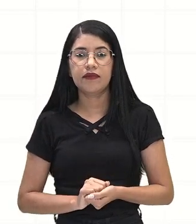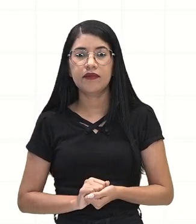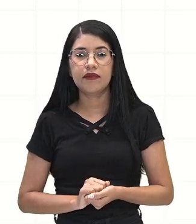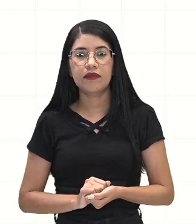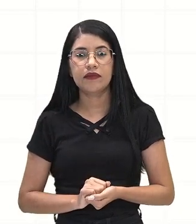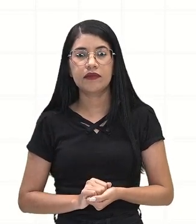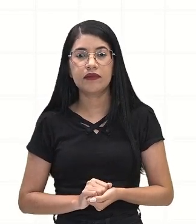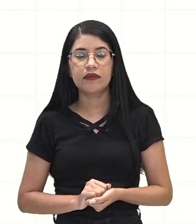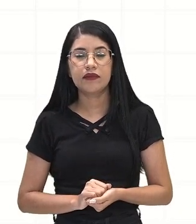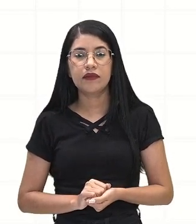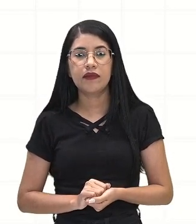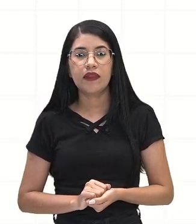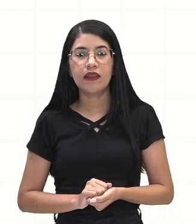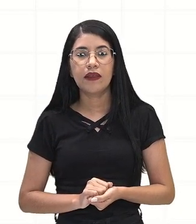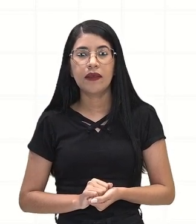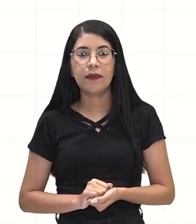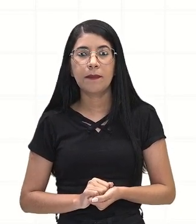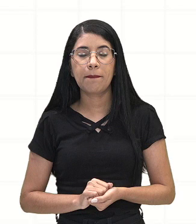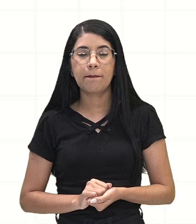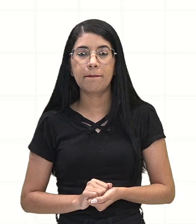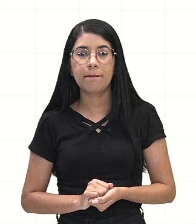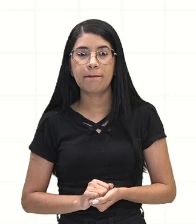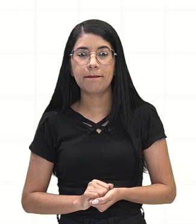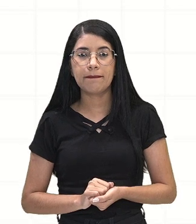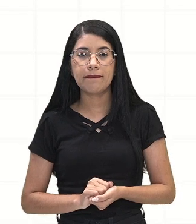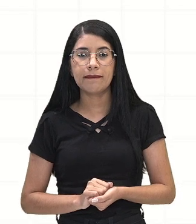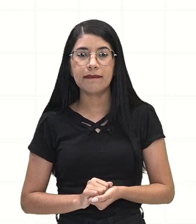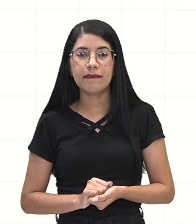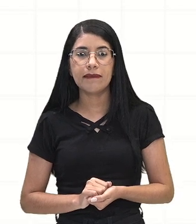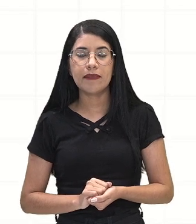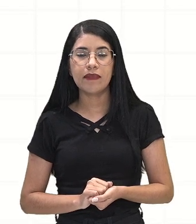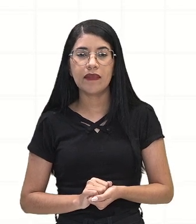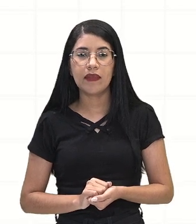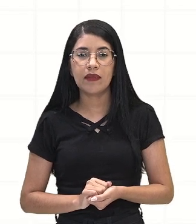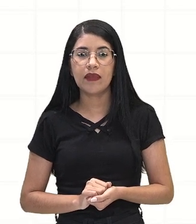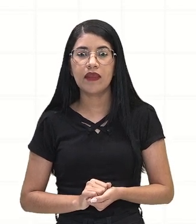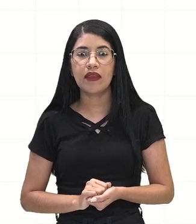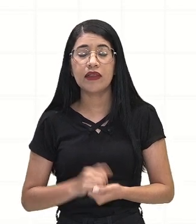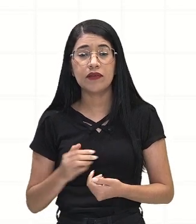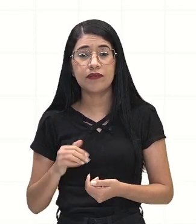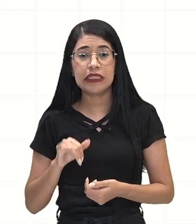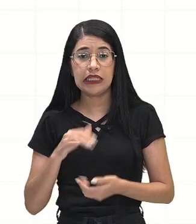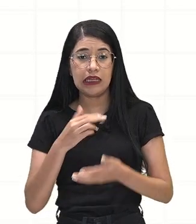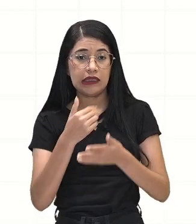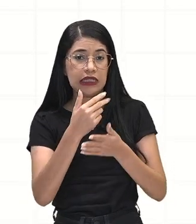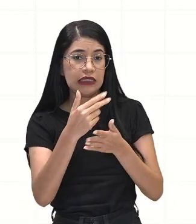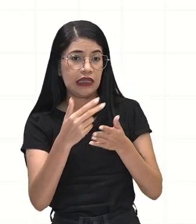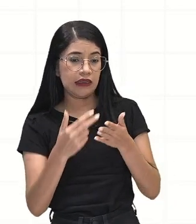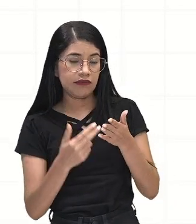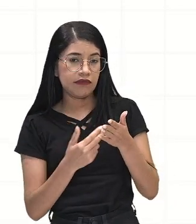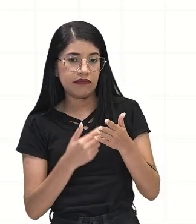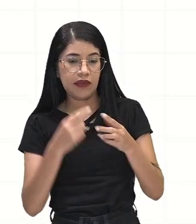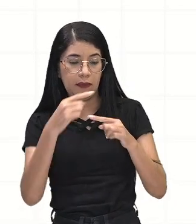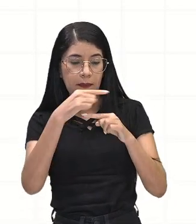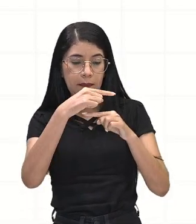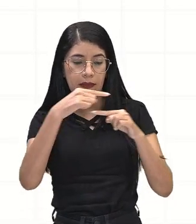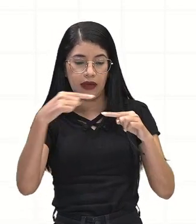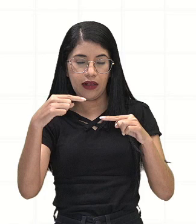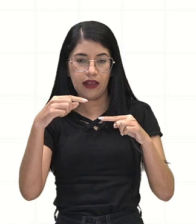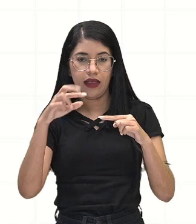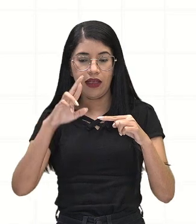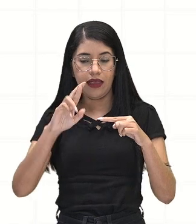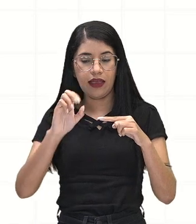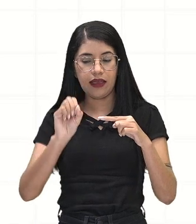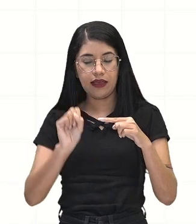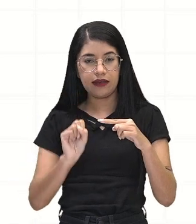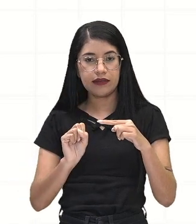transversal, ok? Então, ó, ao traçarmos duas retas paralelas, né, R e S, e